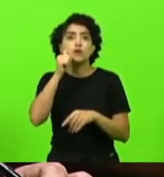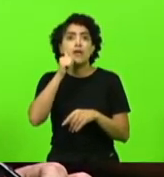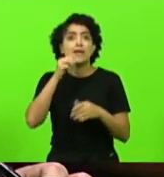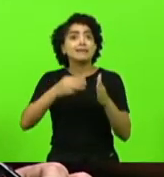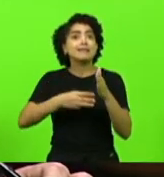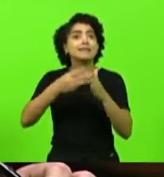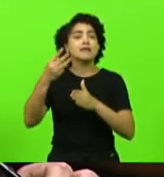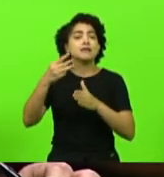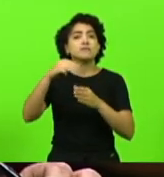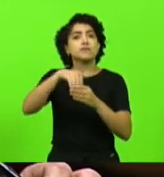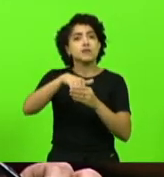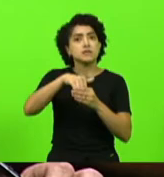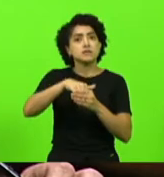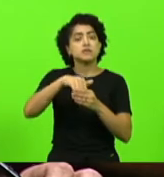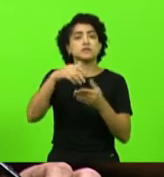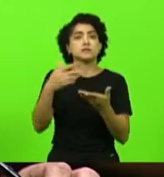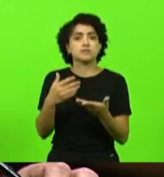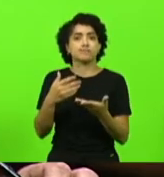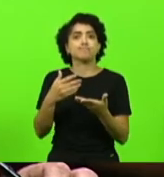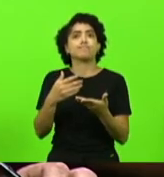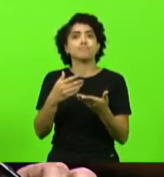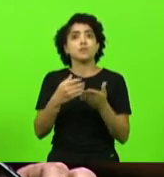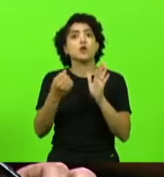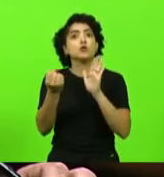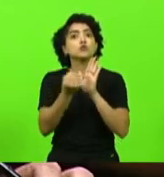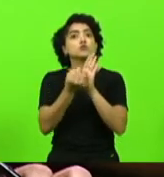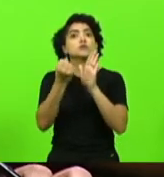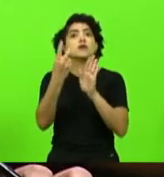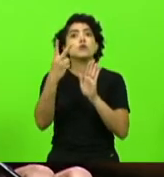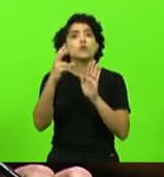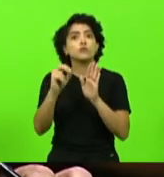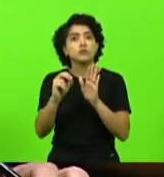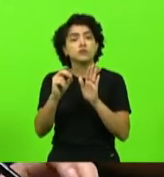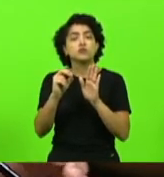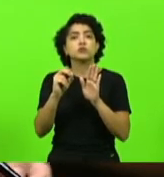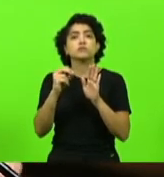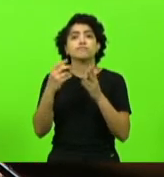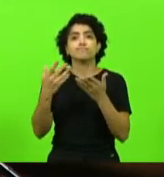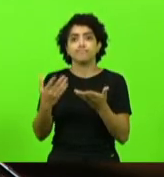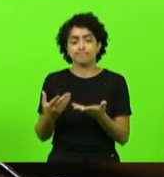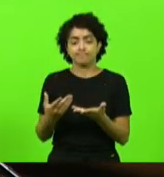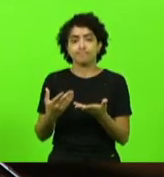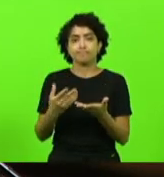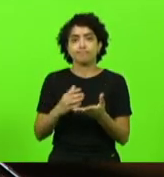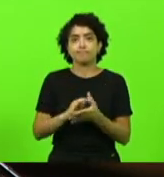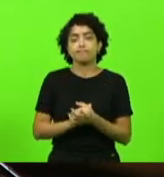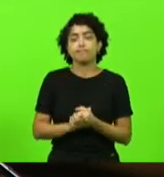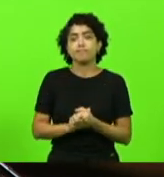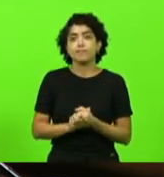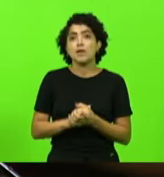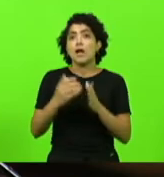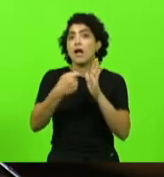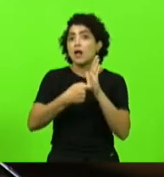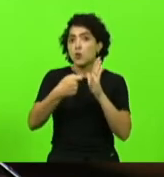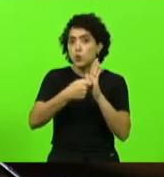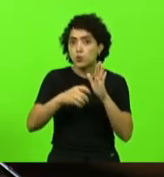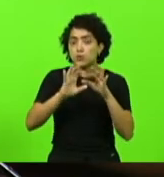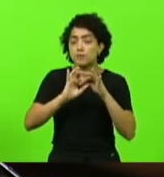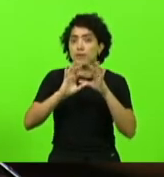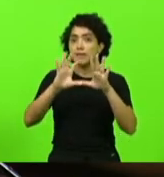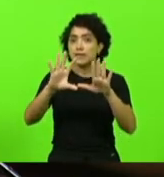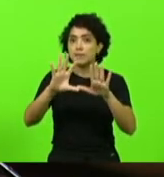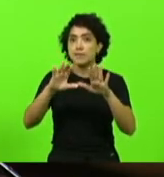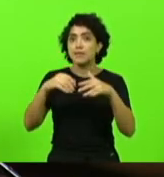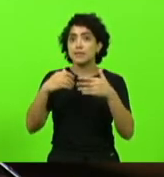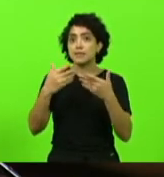no século XX. Isso mesmo, nenhum outro primeiro-ministro conseguiu tal feito. A luta pela liberdade, ela se